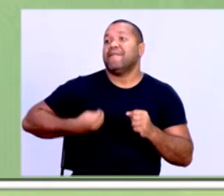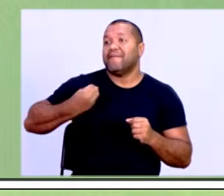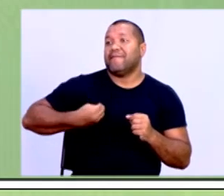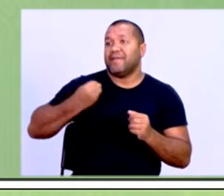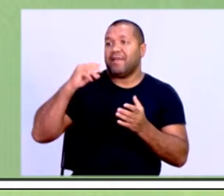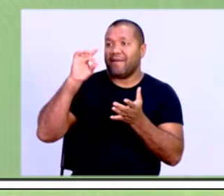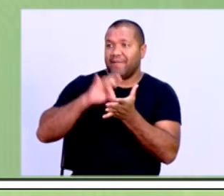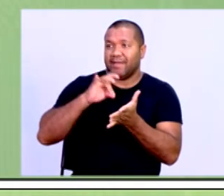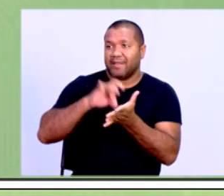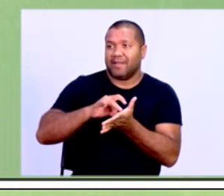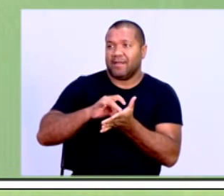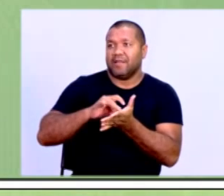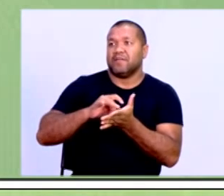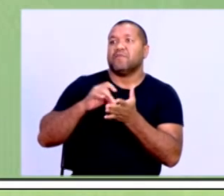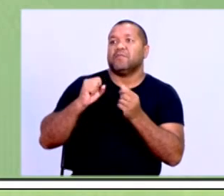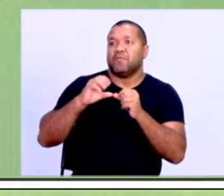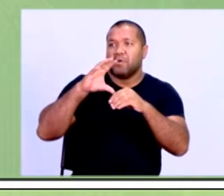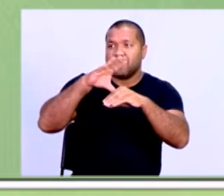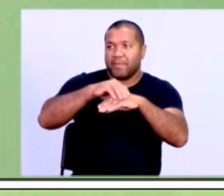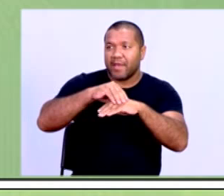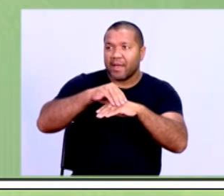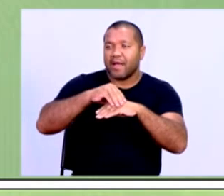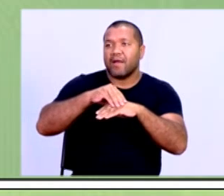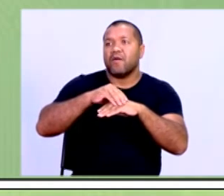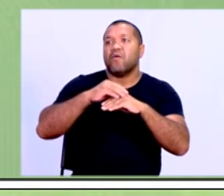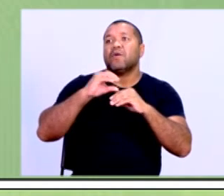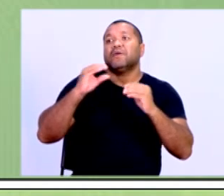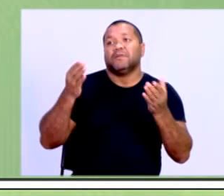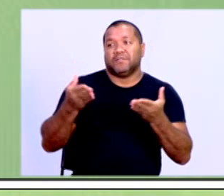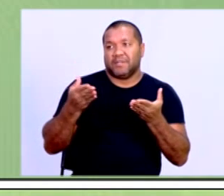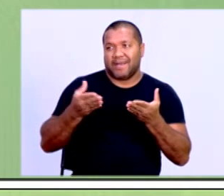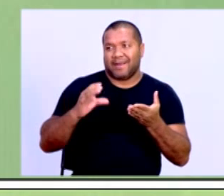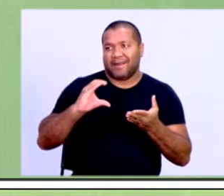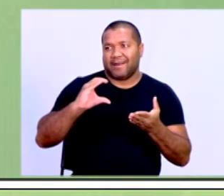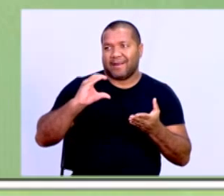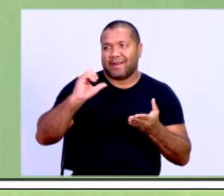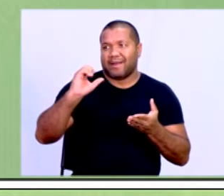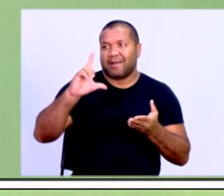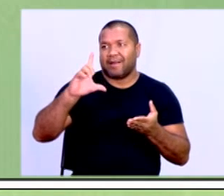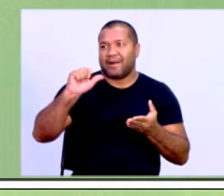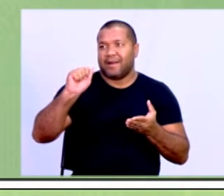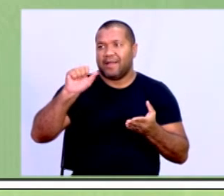é considerada como um modelo ou um projeto,